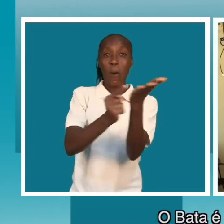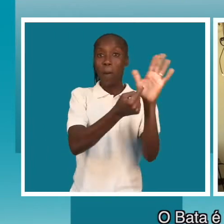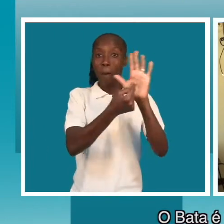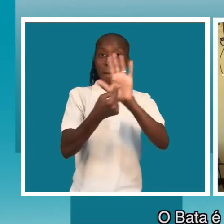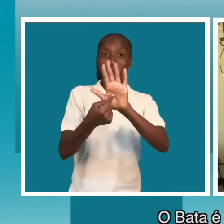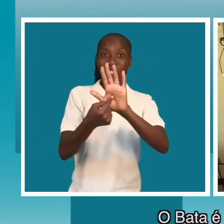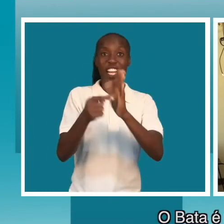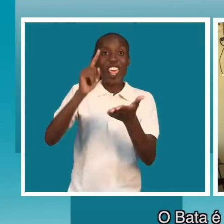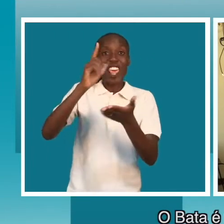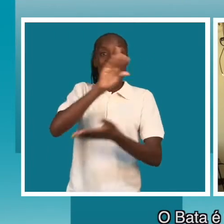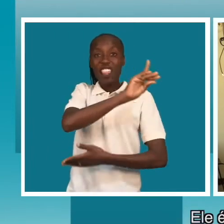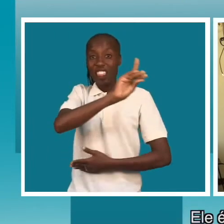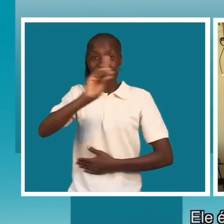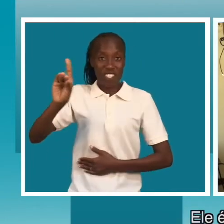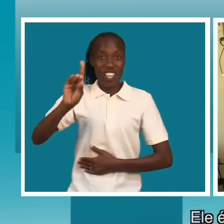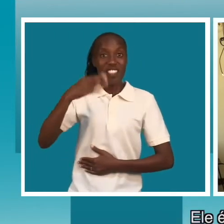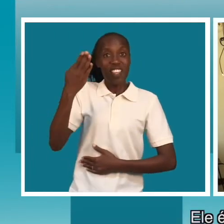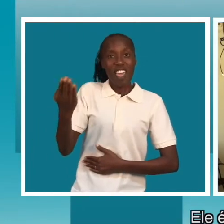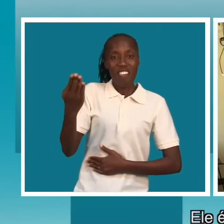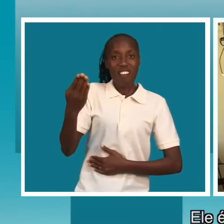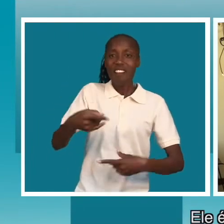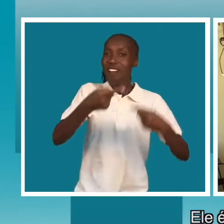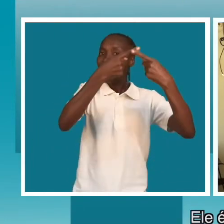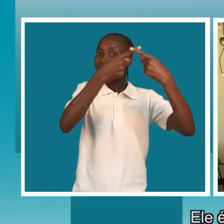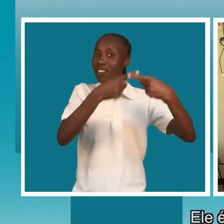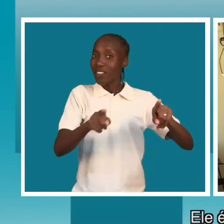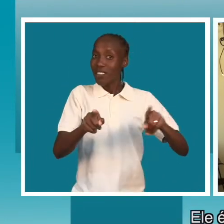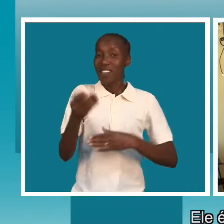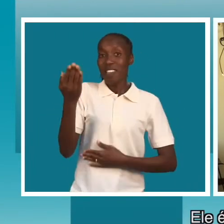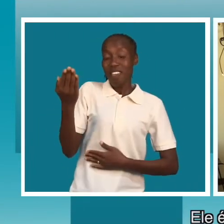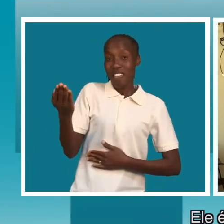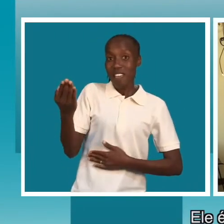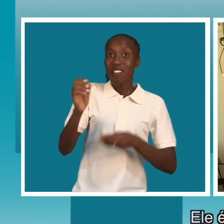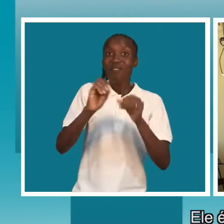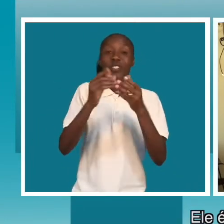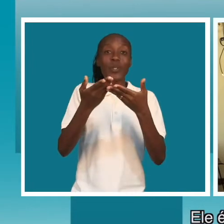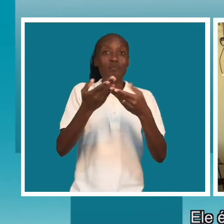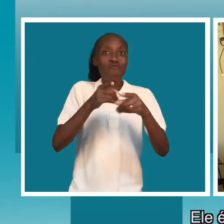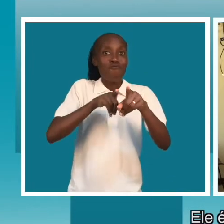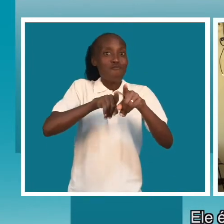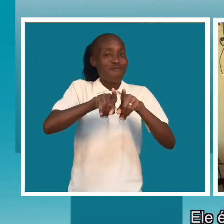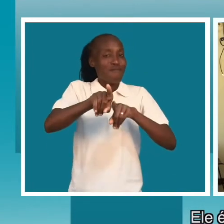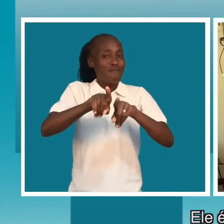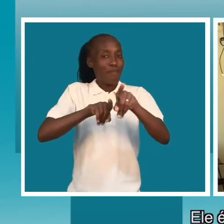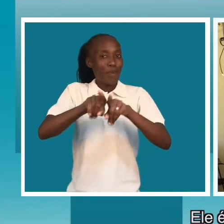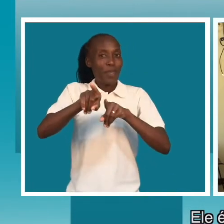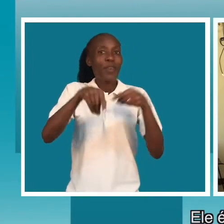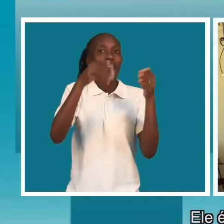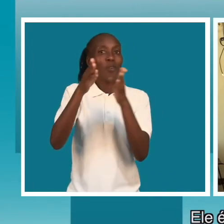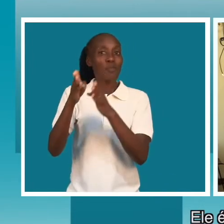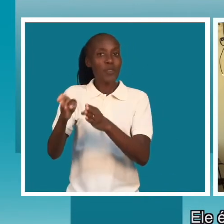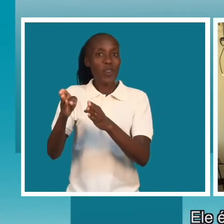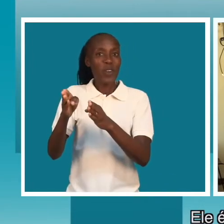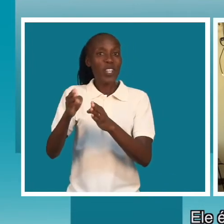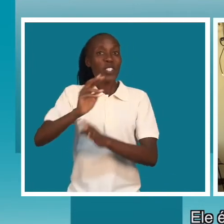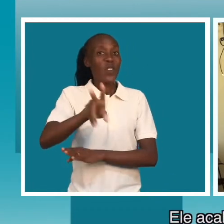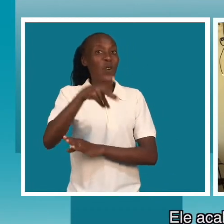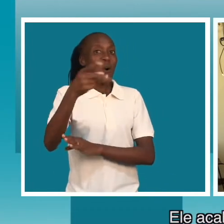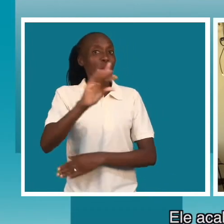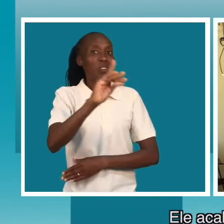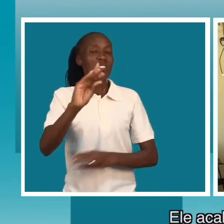mostra ter deficiência. Ele é diferente, não é? Ele compete com pessoas que não têm